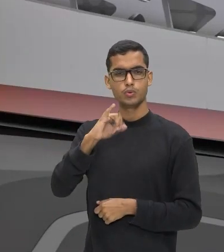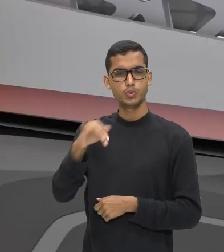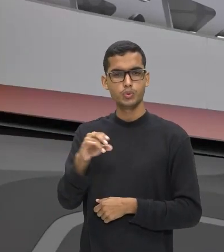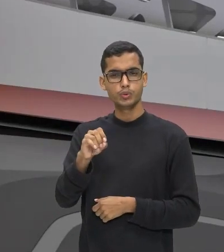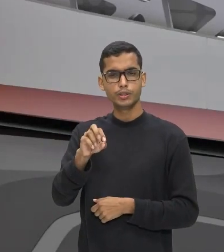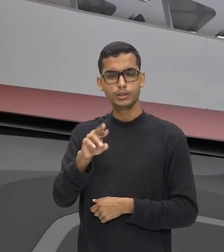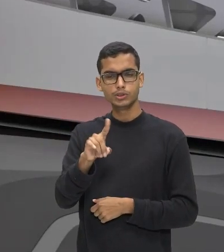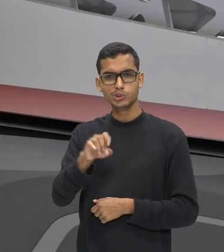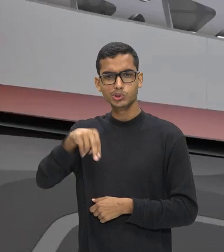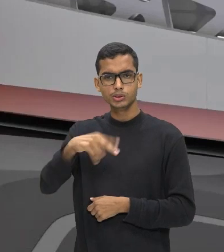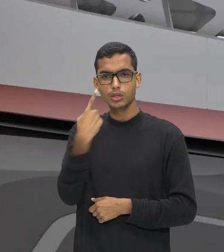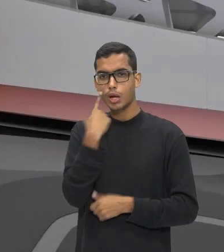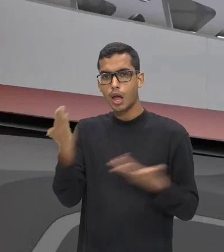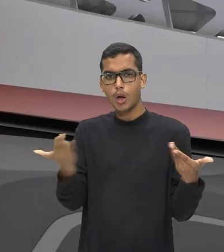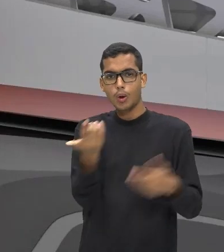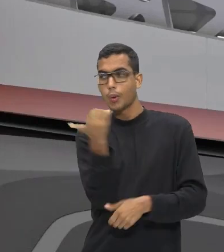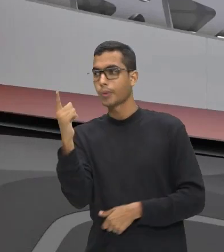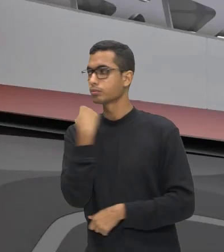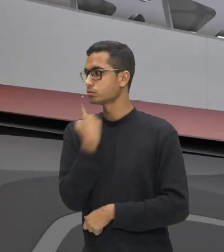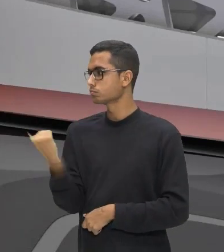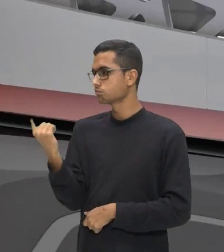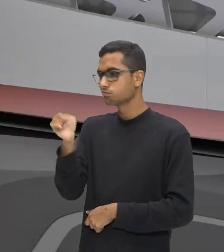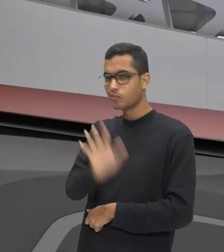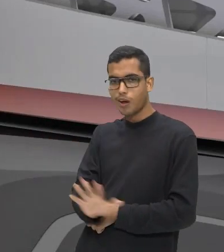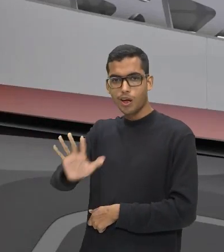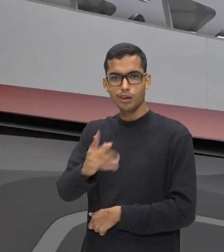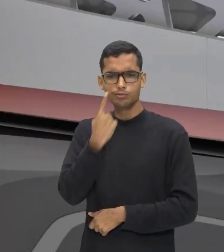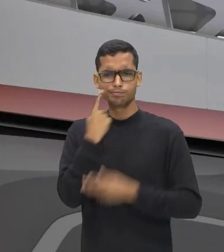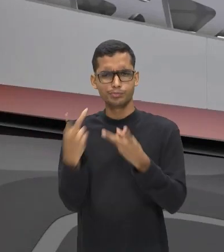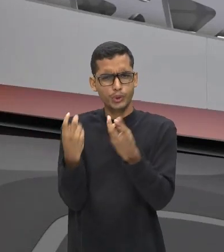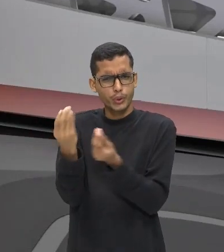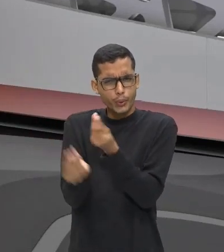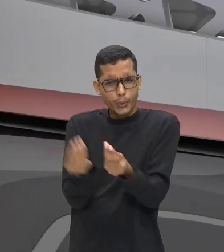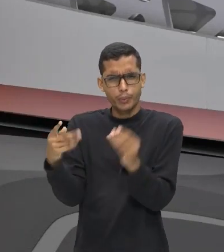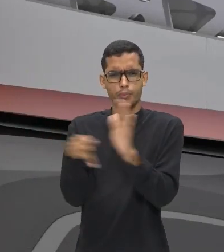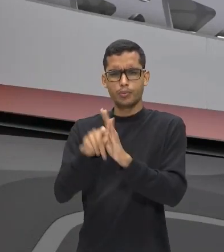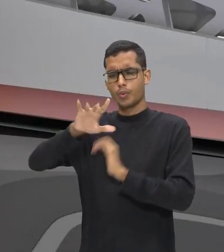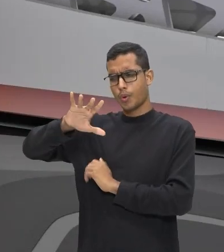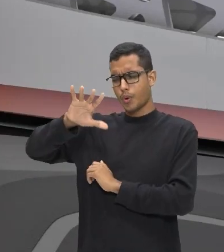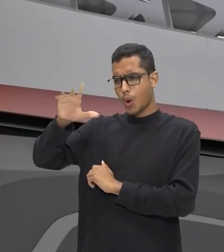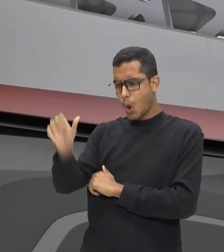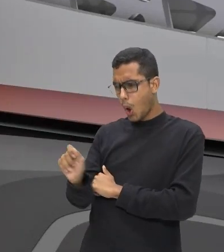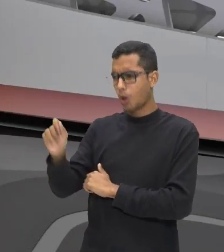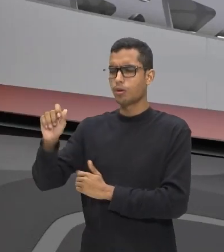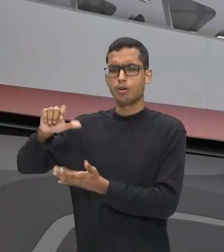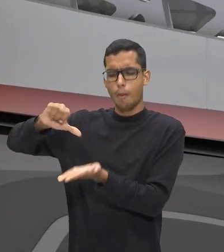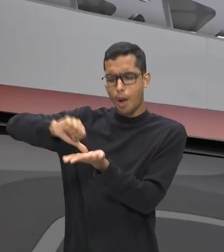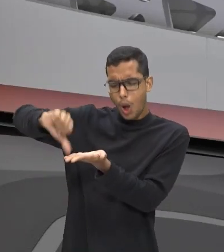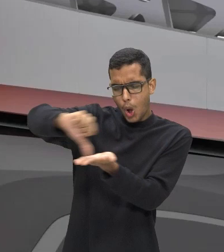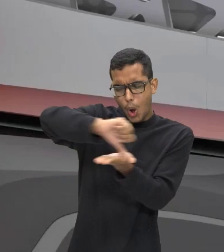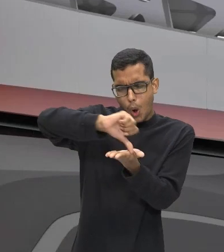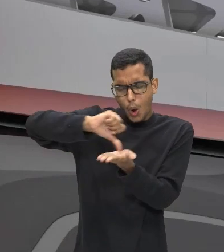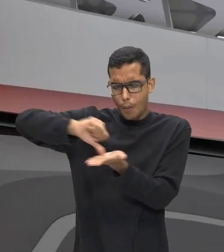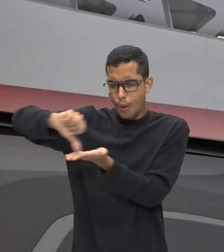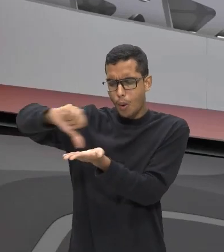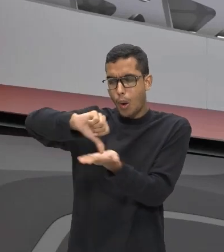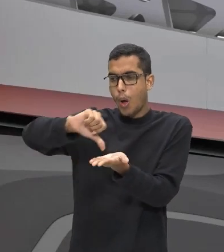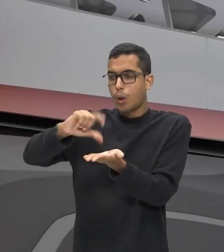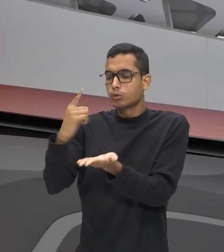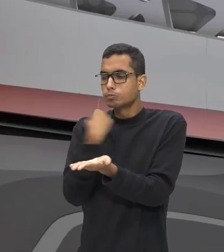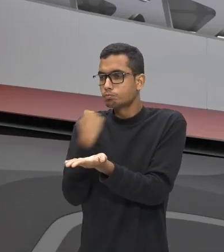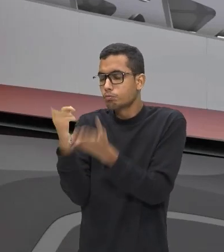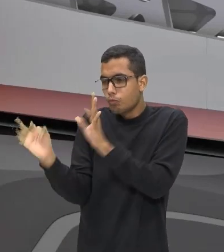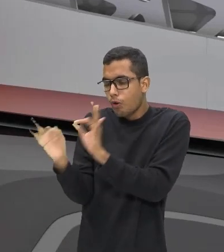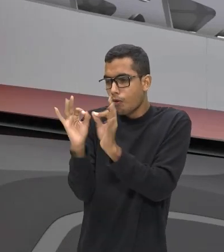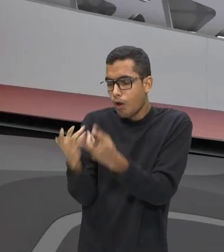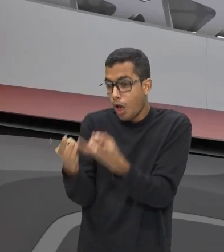mesmo tema, mas de outra região. Então, quando a gente vê um mapa, a gente vai fazer uma interpretação desse